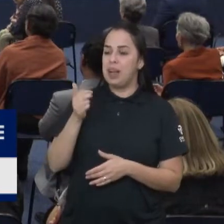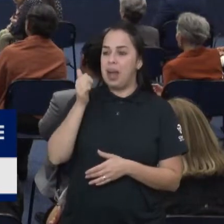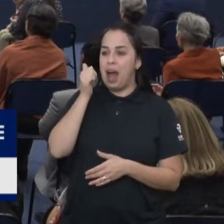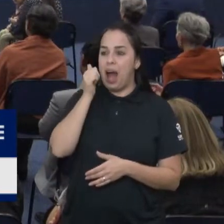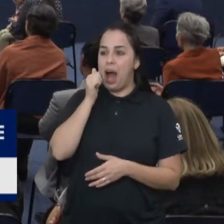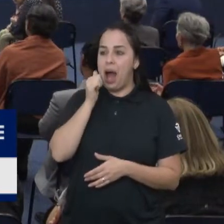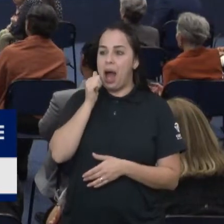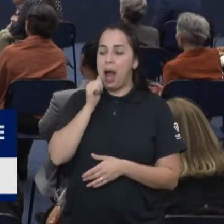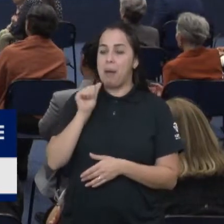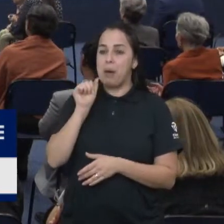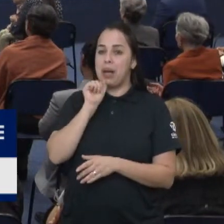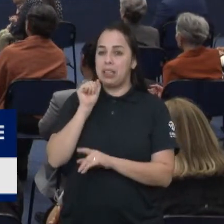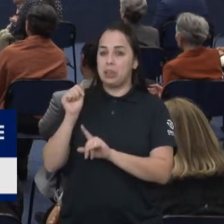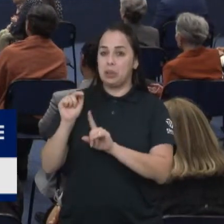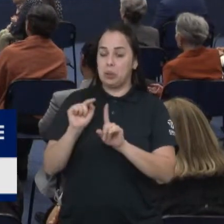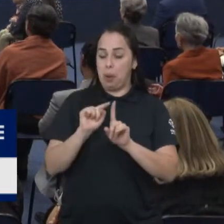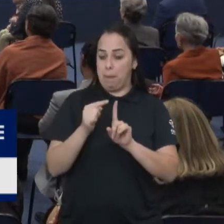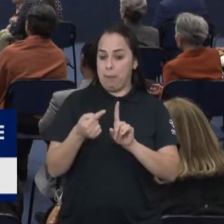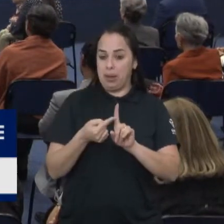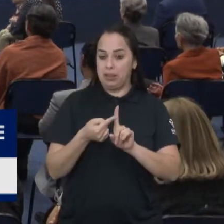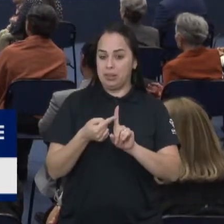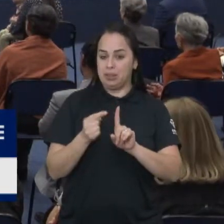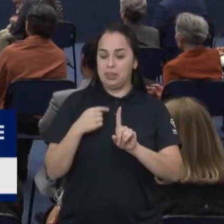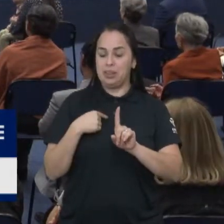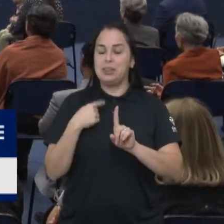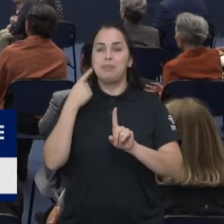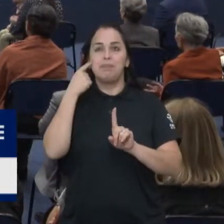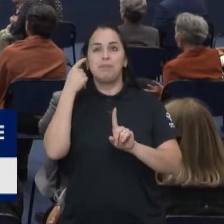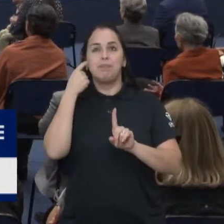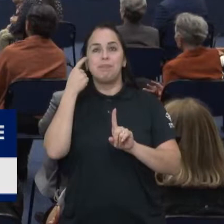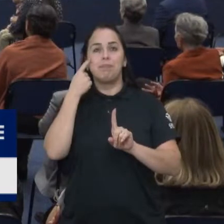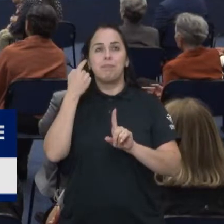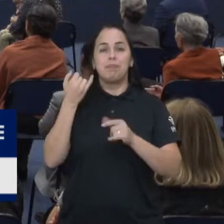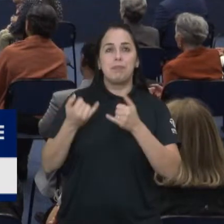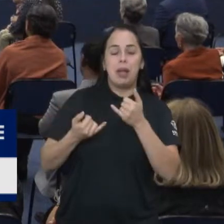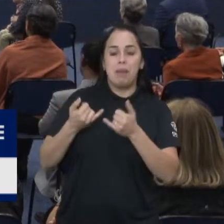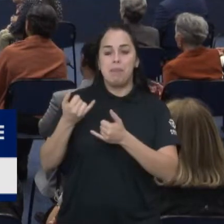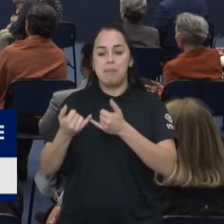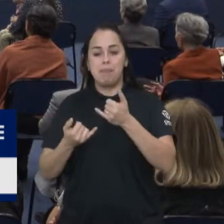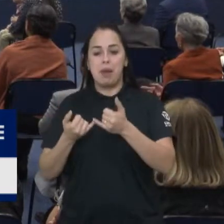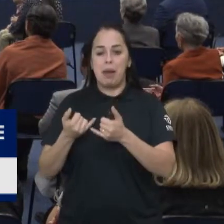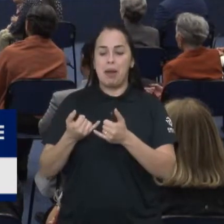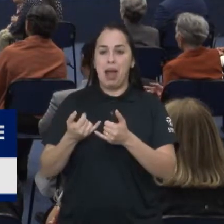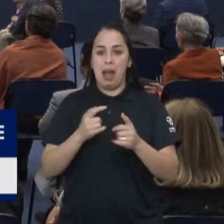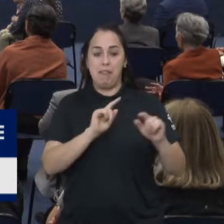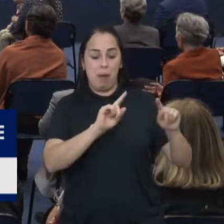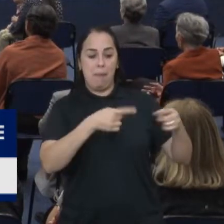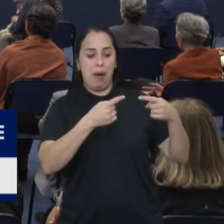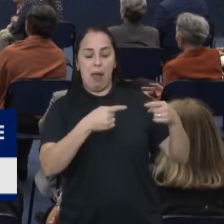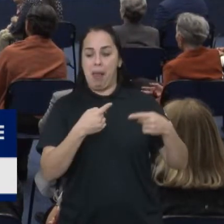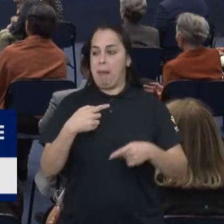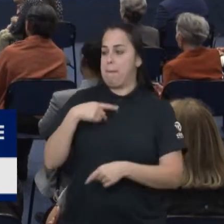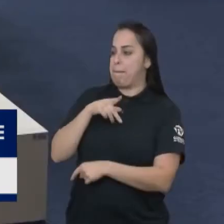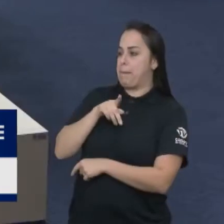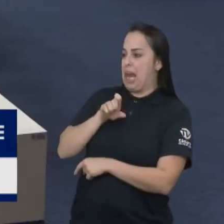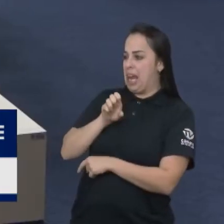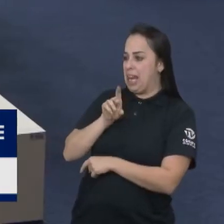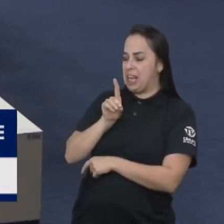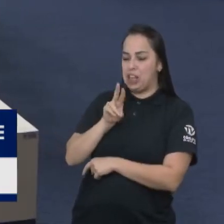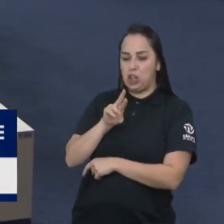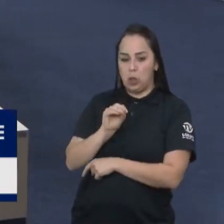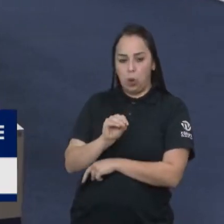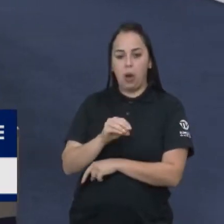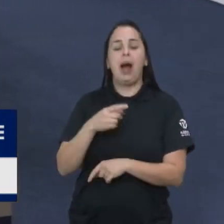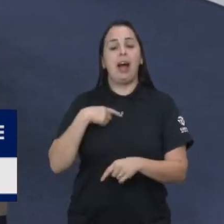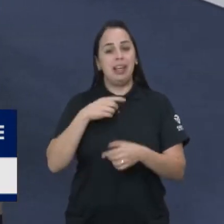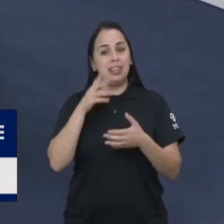grávida. Aí a gente ficou até brincando do nome. Aí ele ficou brincando, Pedro, põe Pedro. A gente acabou colocando Pedro Henrique